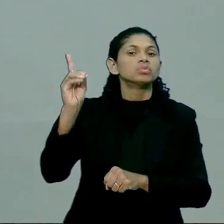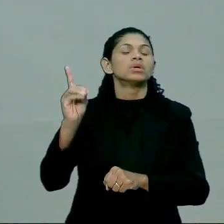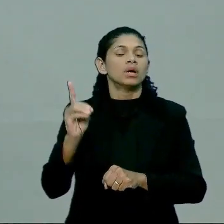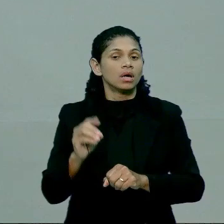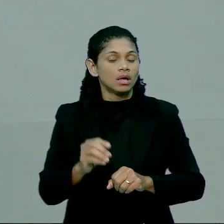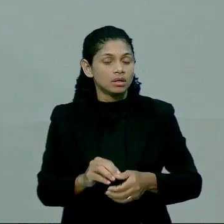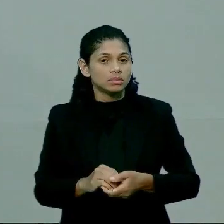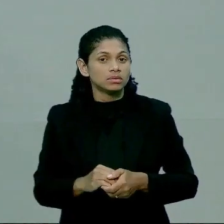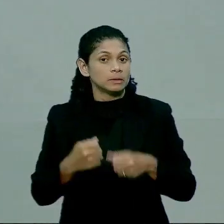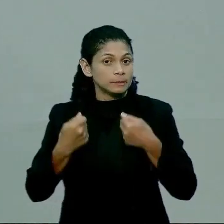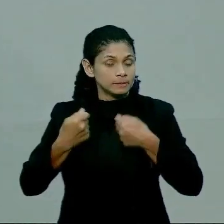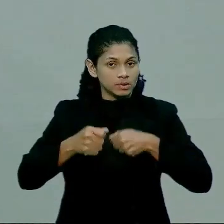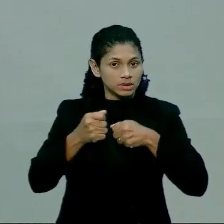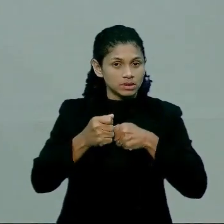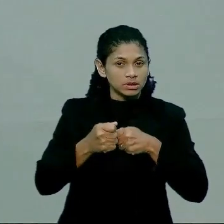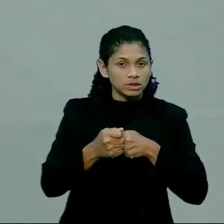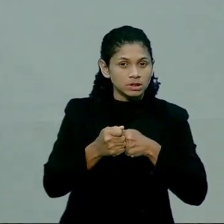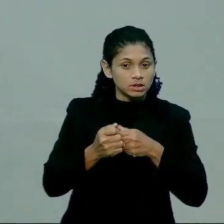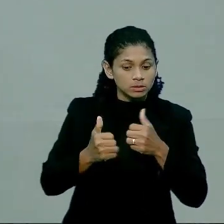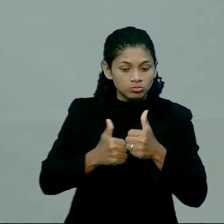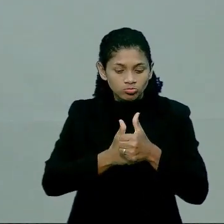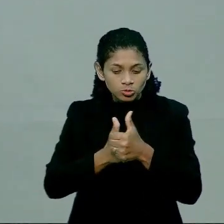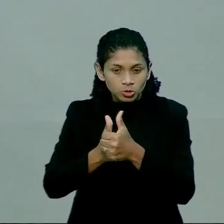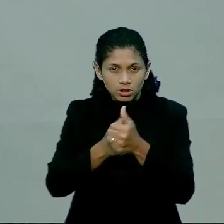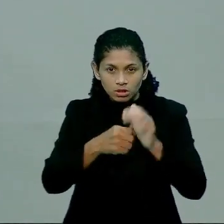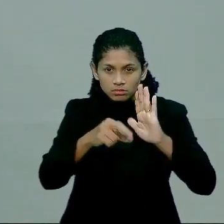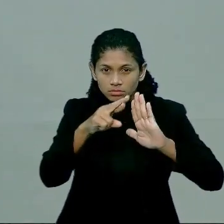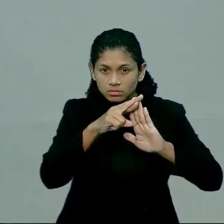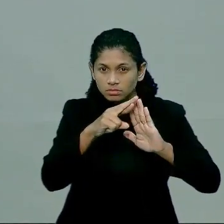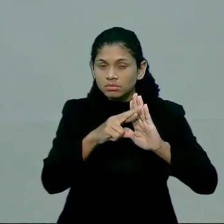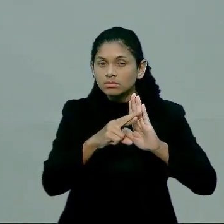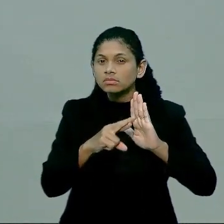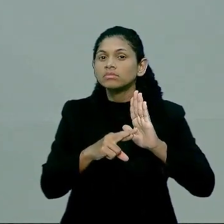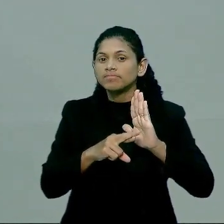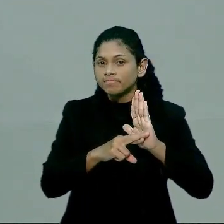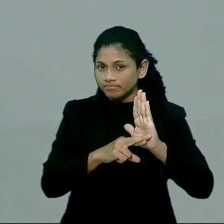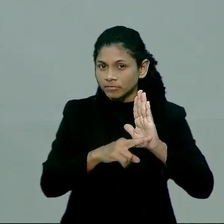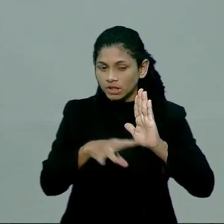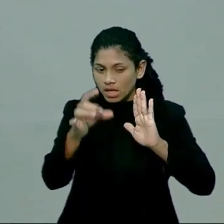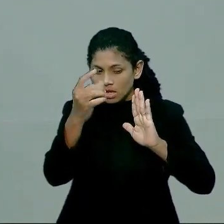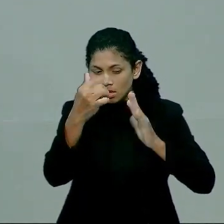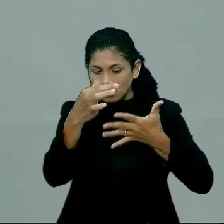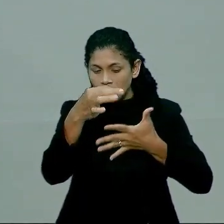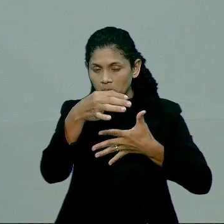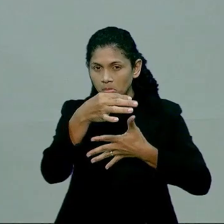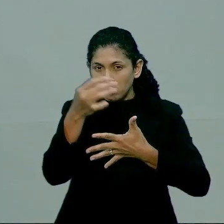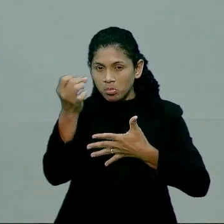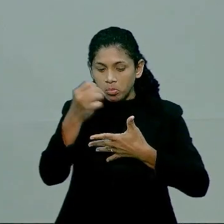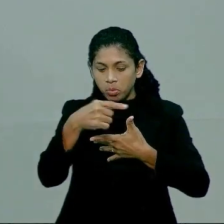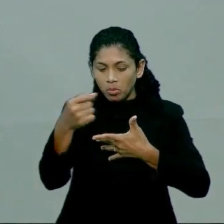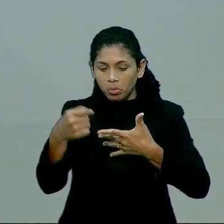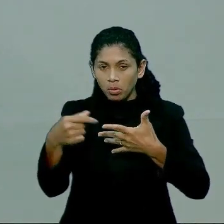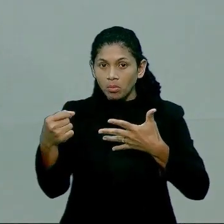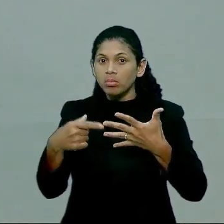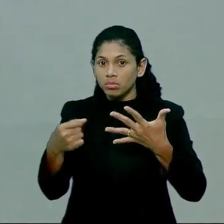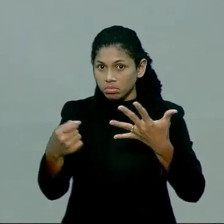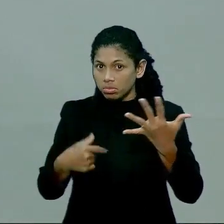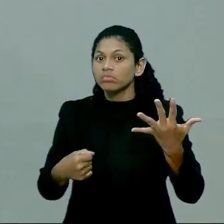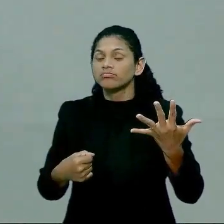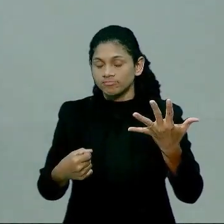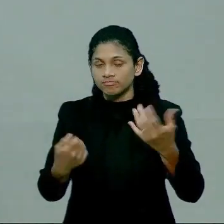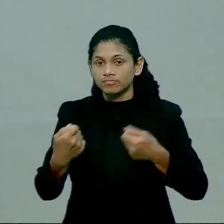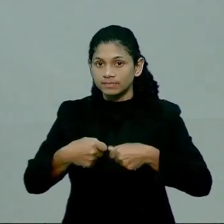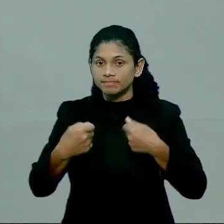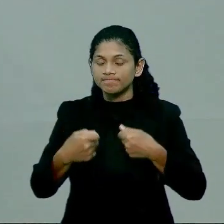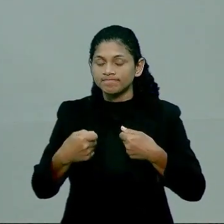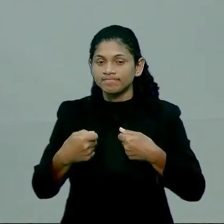normas normas da ABNT né tem que seguir vários critérios as